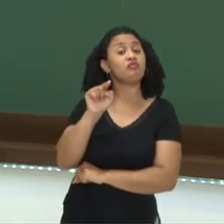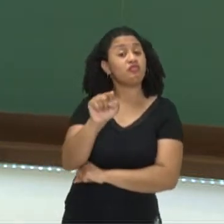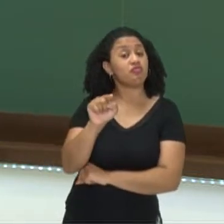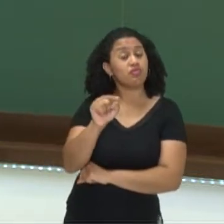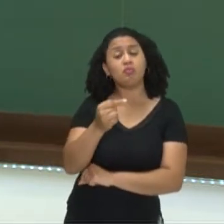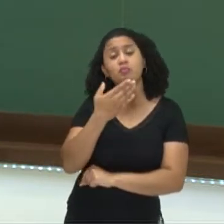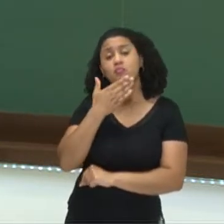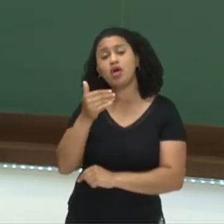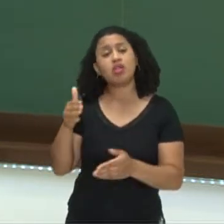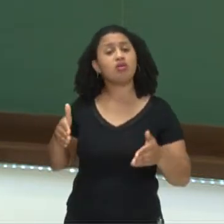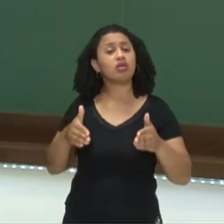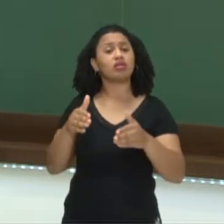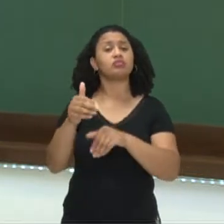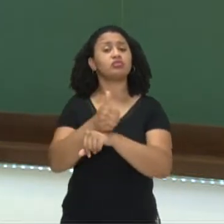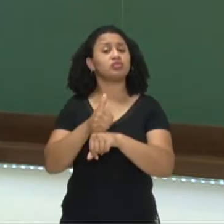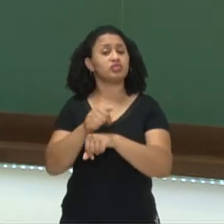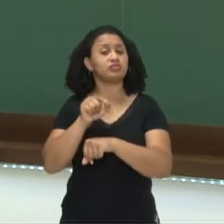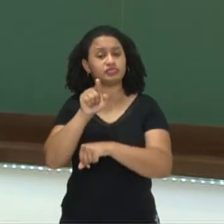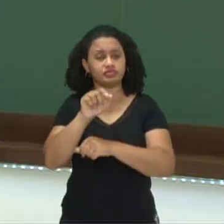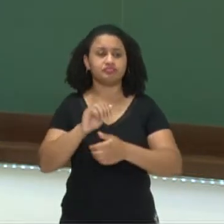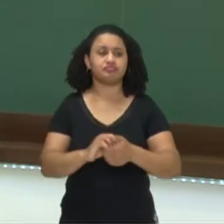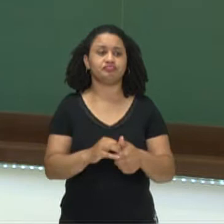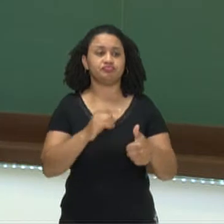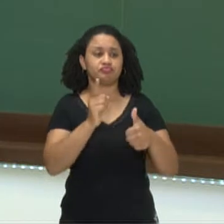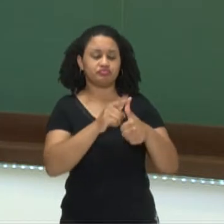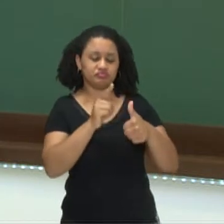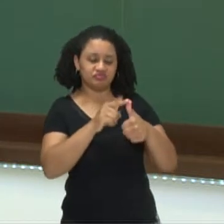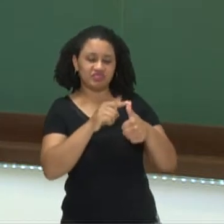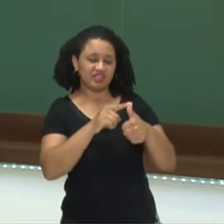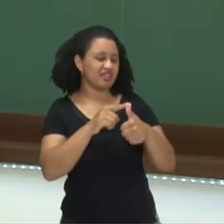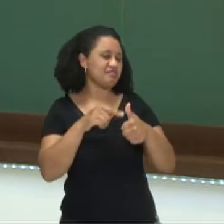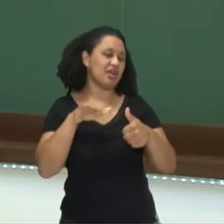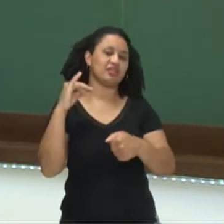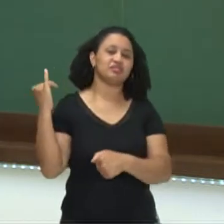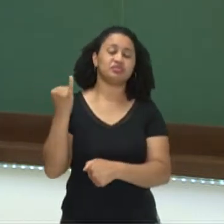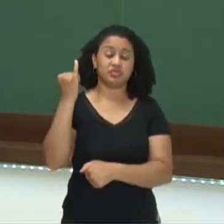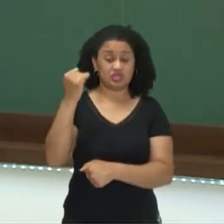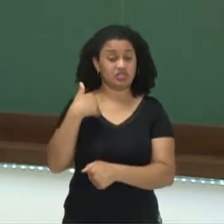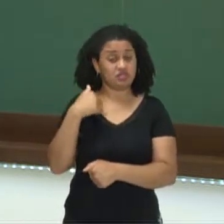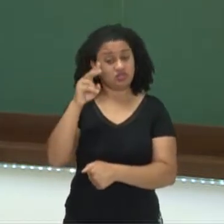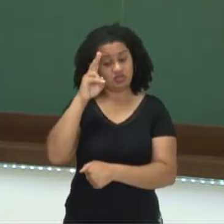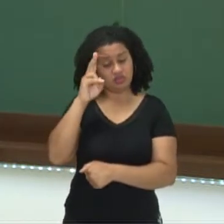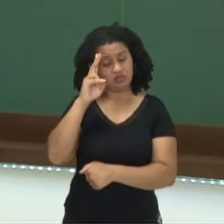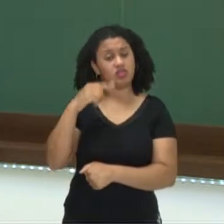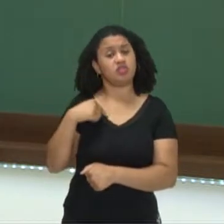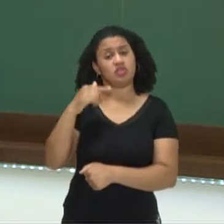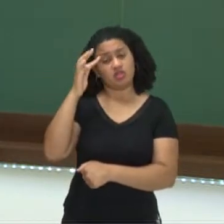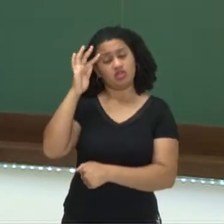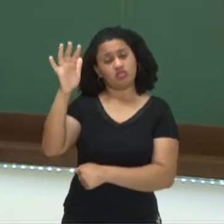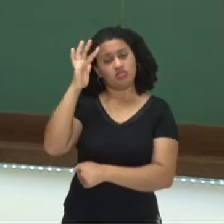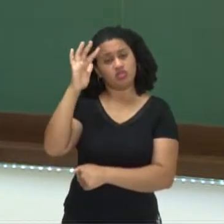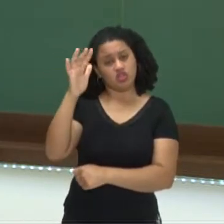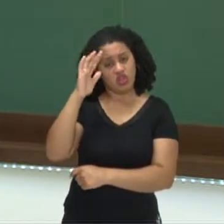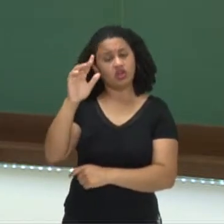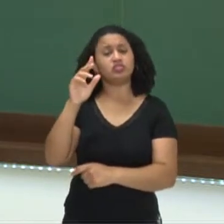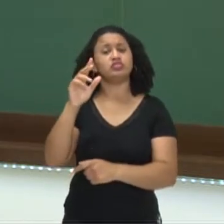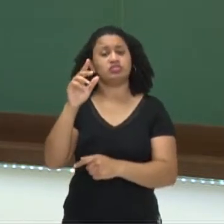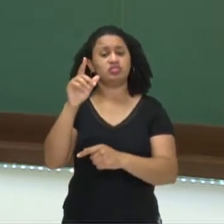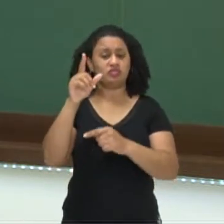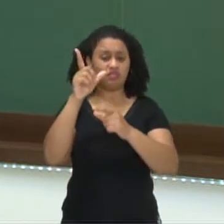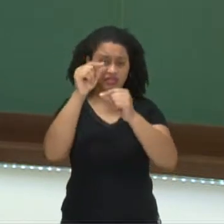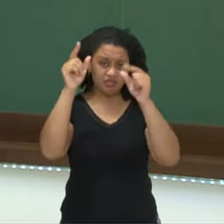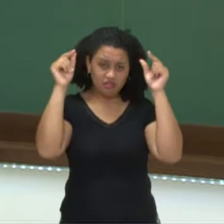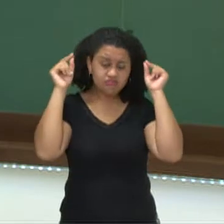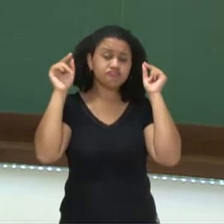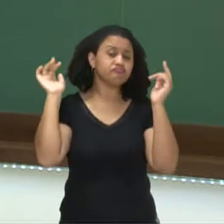caminho profissional. Primeiro, fundamental, lembramos inclusive de um filósofo grego da Grécia